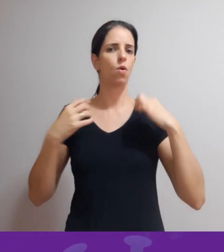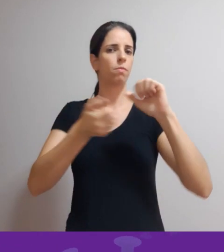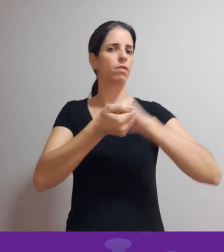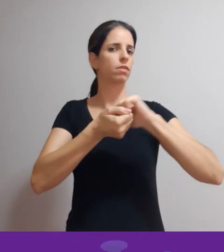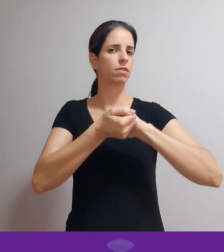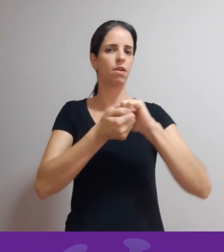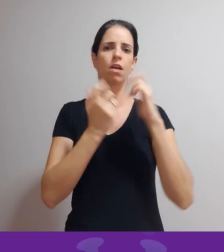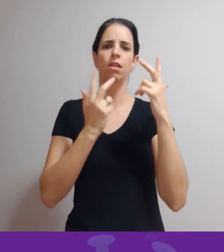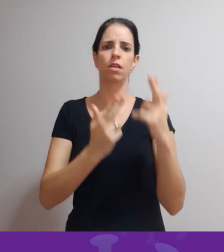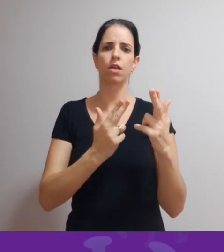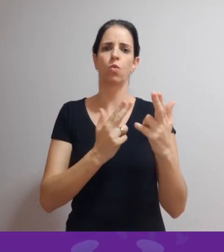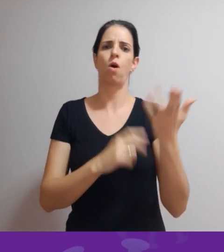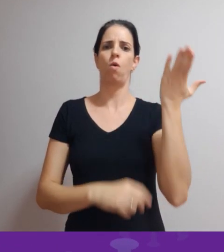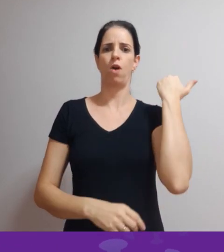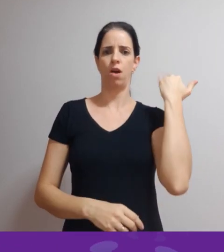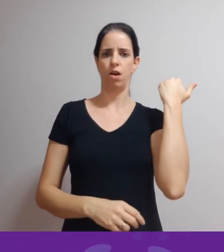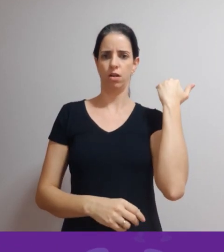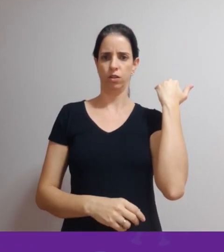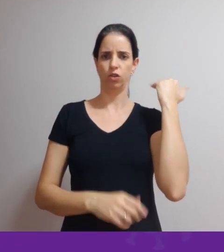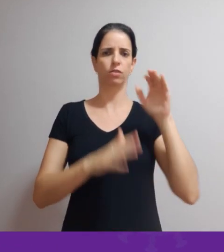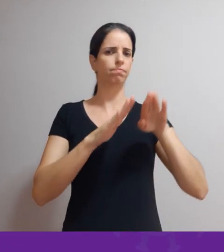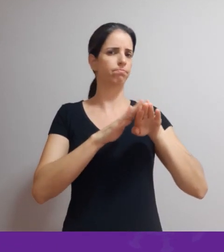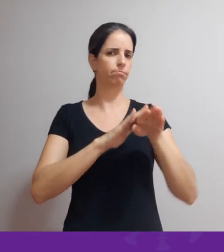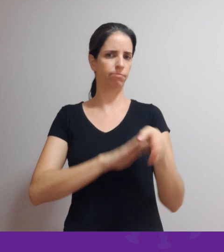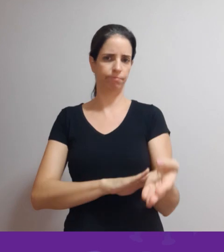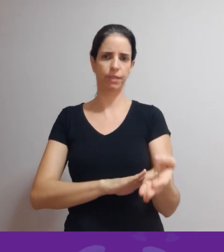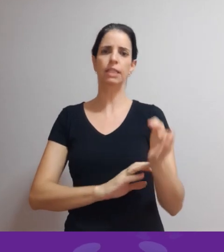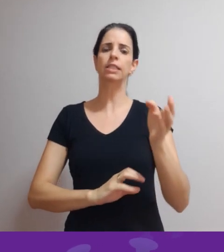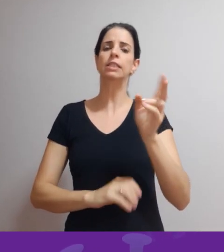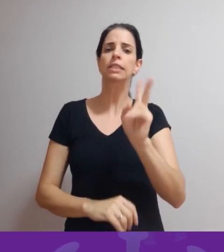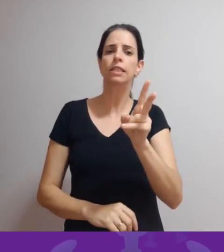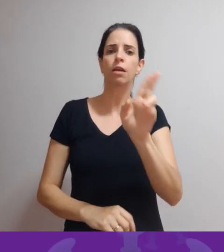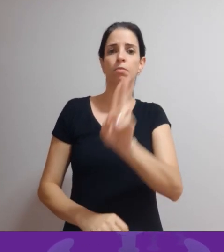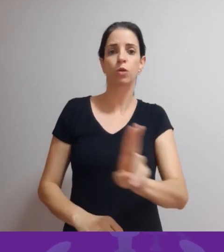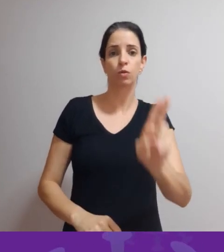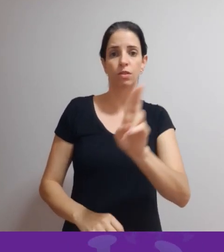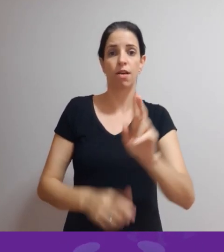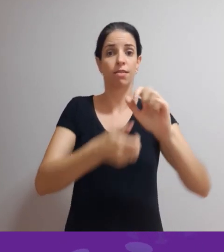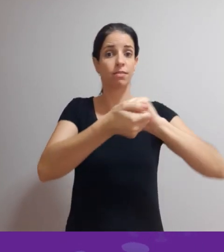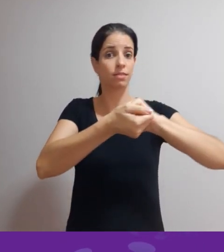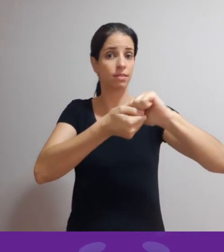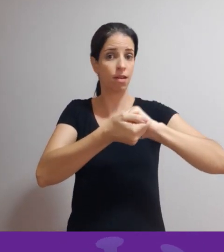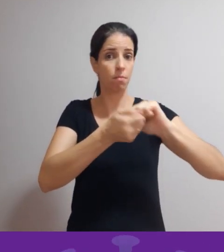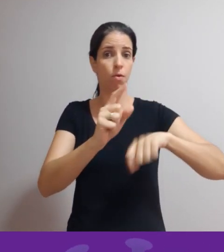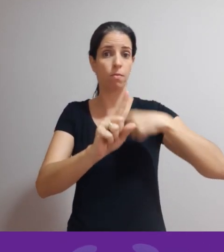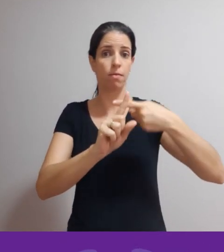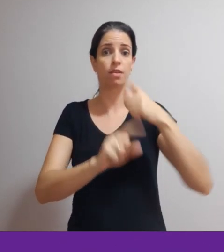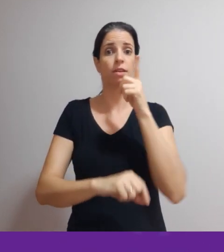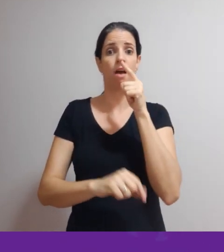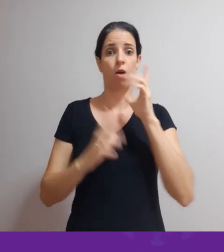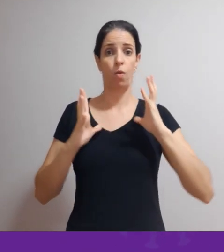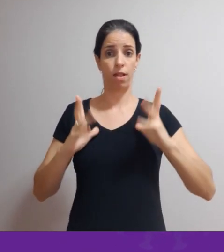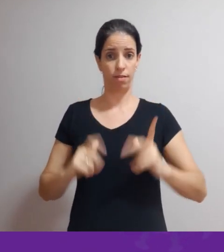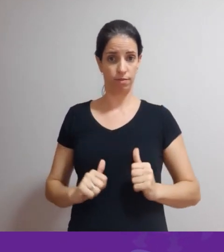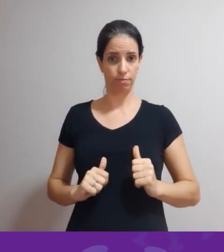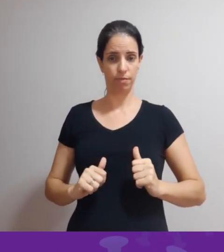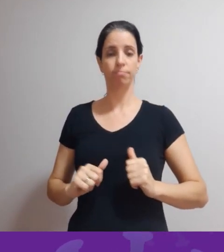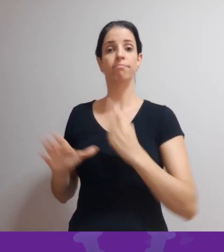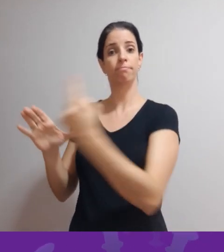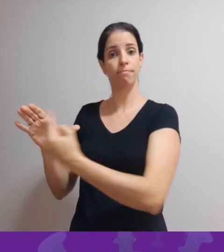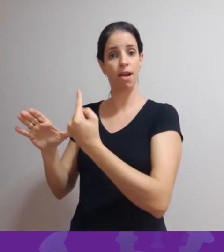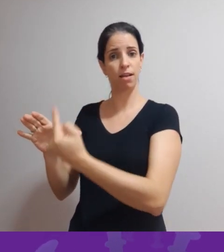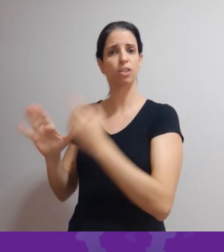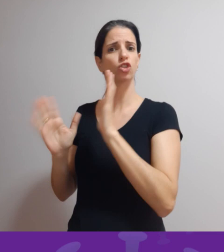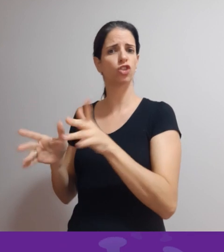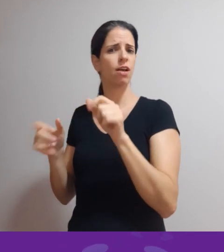as roupas devem ser lavadas do mesmo jeito que que nós já estamos acostumados a fazer sempre usar sabão e água limpa né quiser na